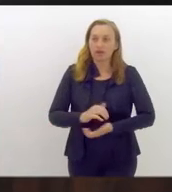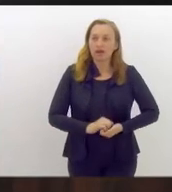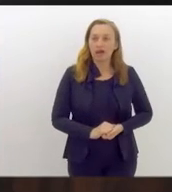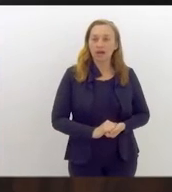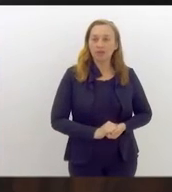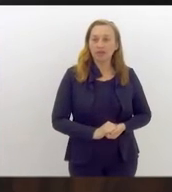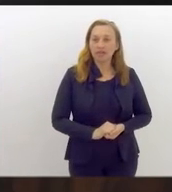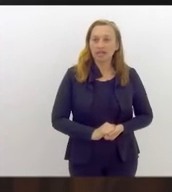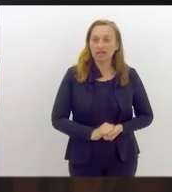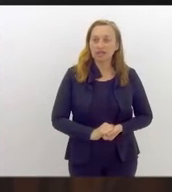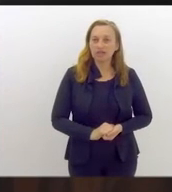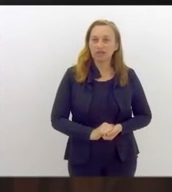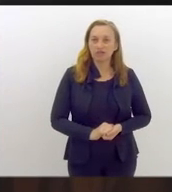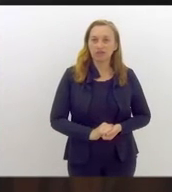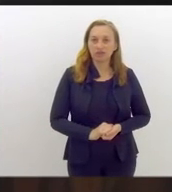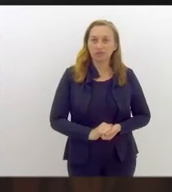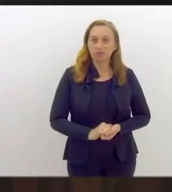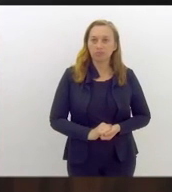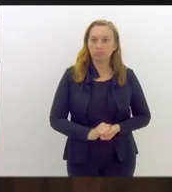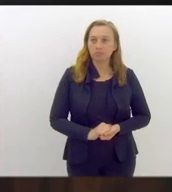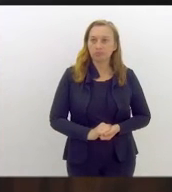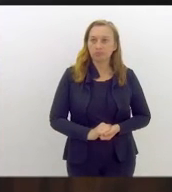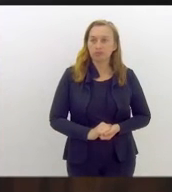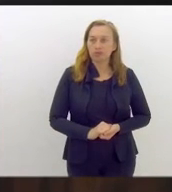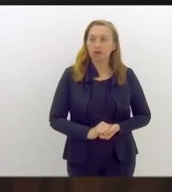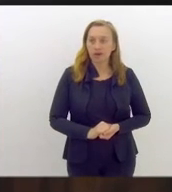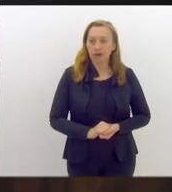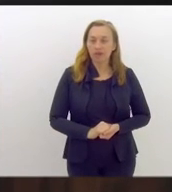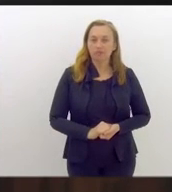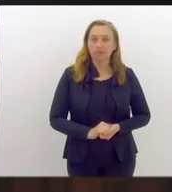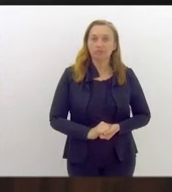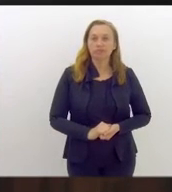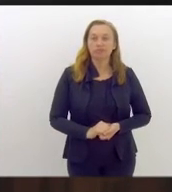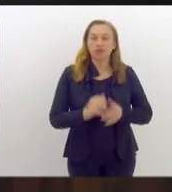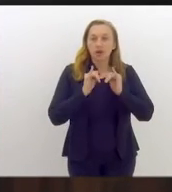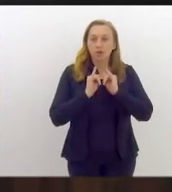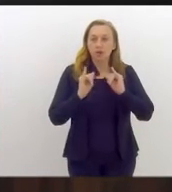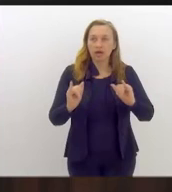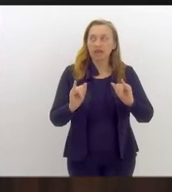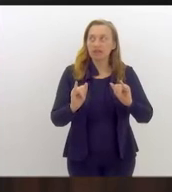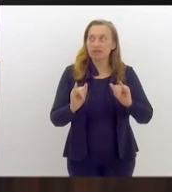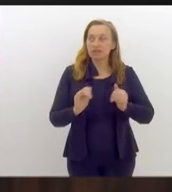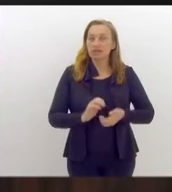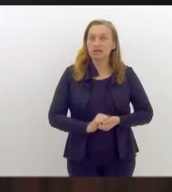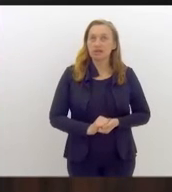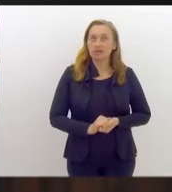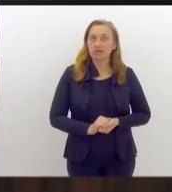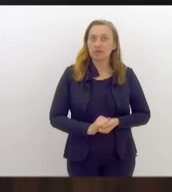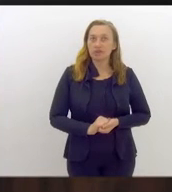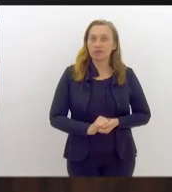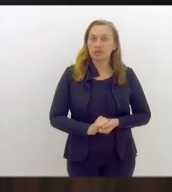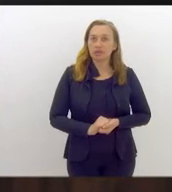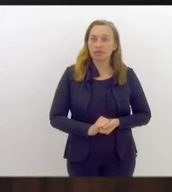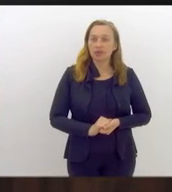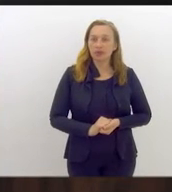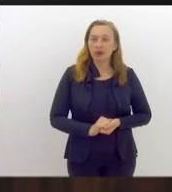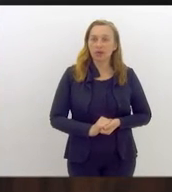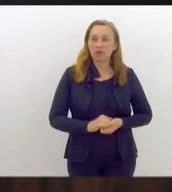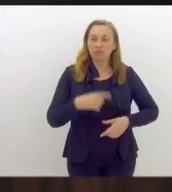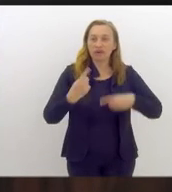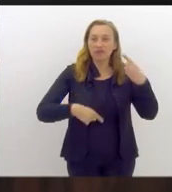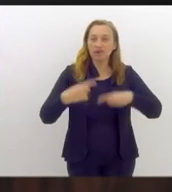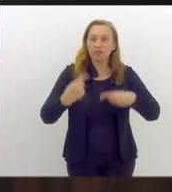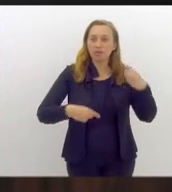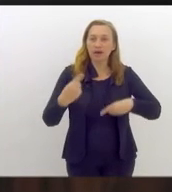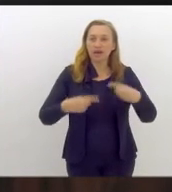aprovado, vai à publicação. Anuncio. Em tramitação ordinária, em segunda discussão,